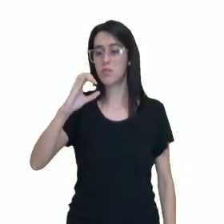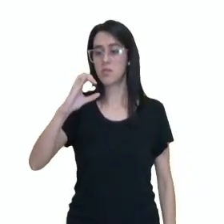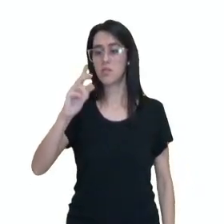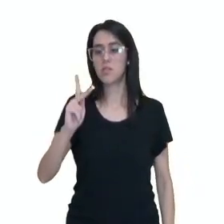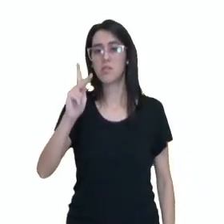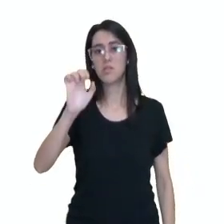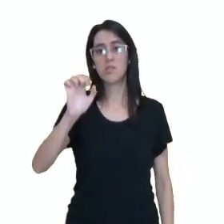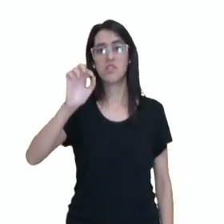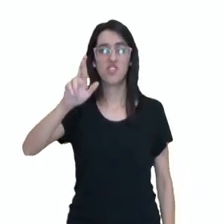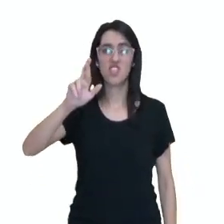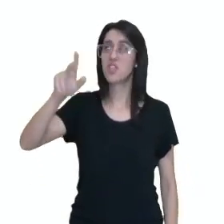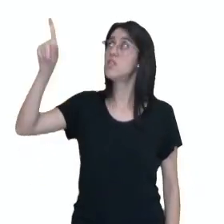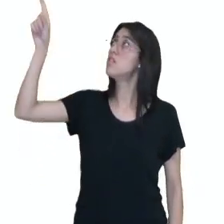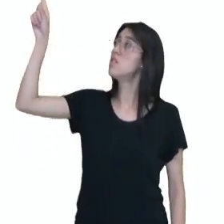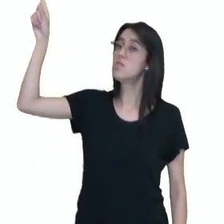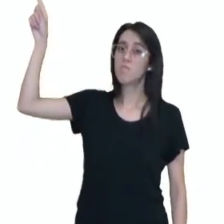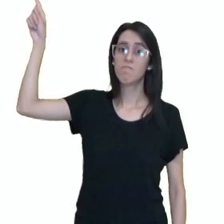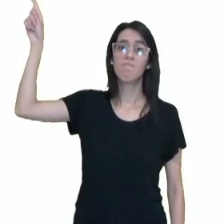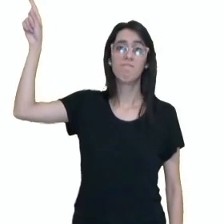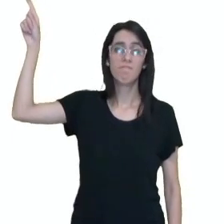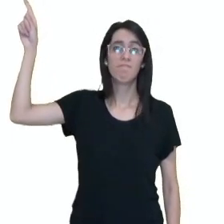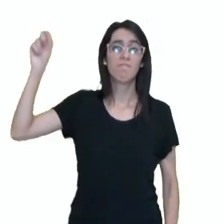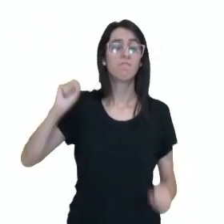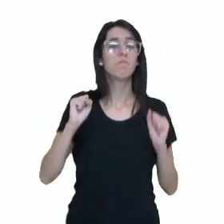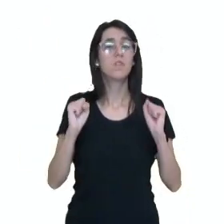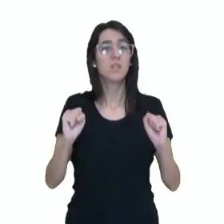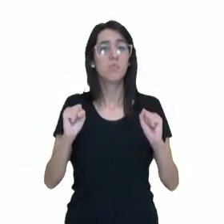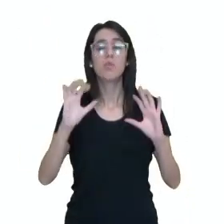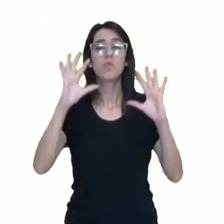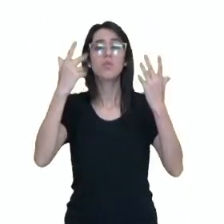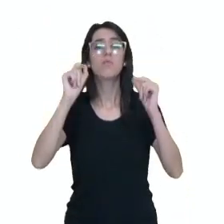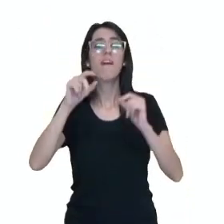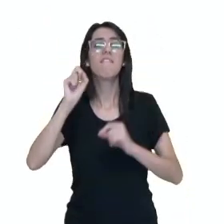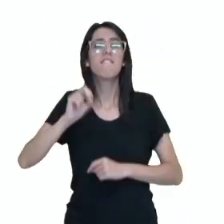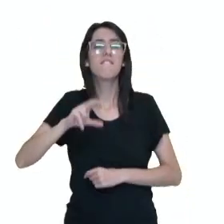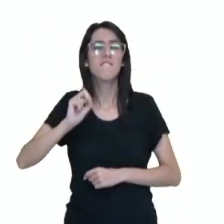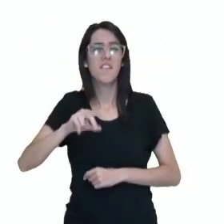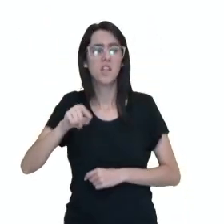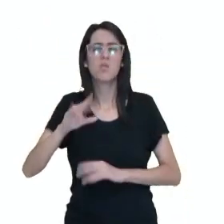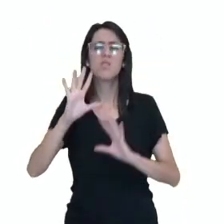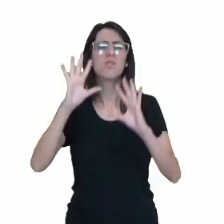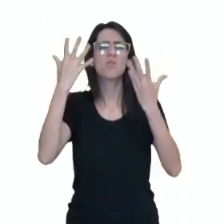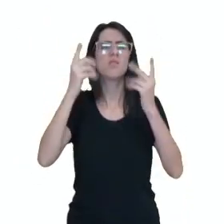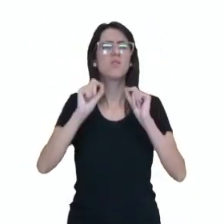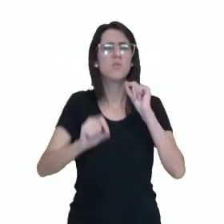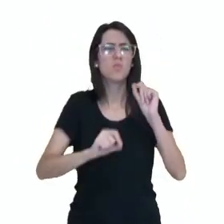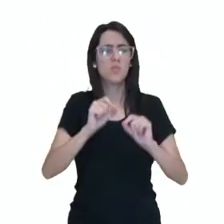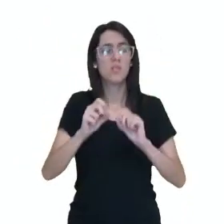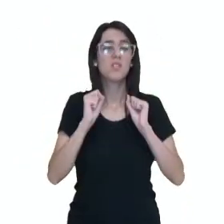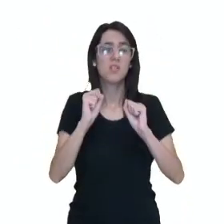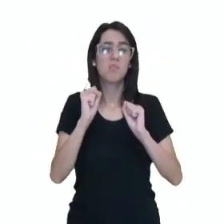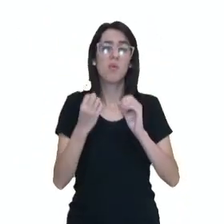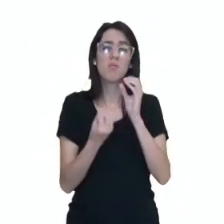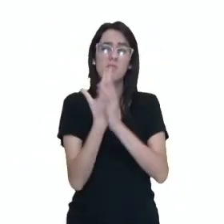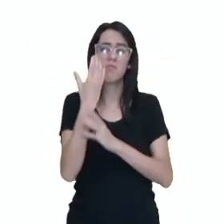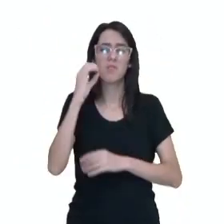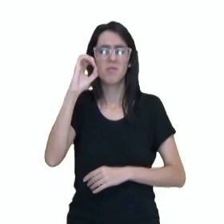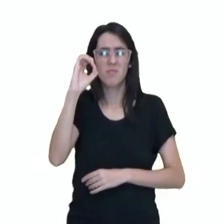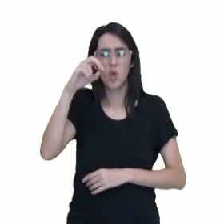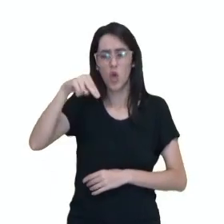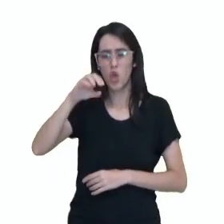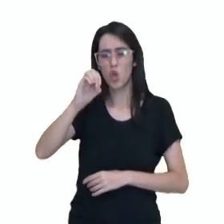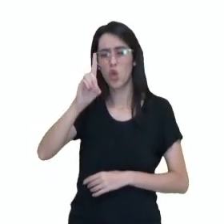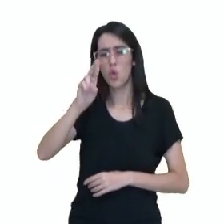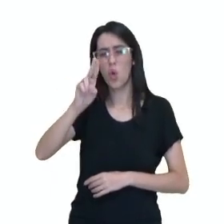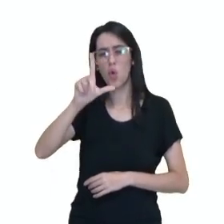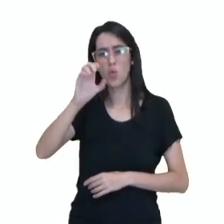venéreo transmissível, tá? Ela é causada por um vírus e o que ela causa, né? Ela vai causar nódulos, tumores na região genital